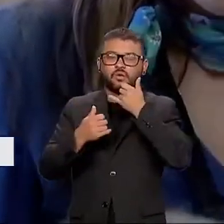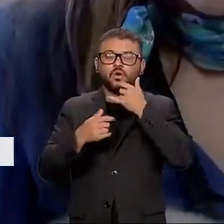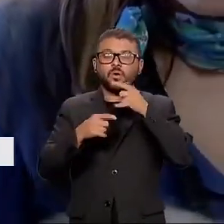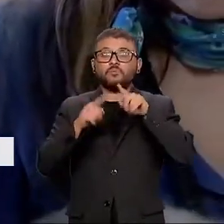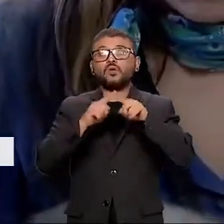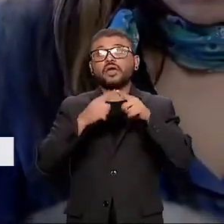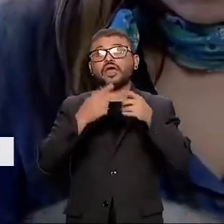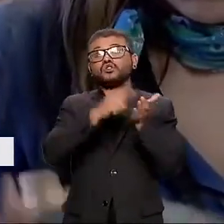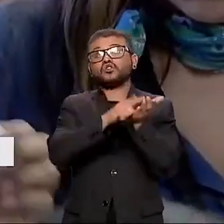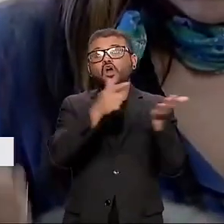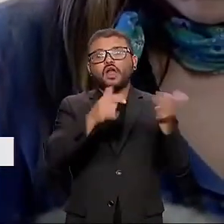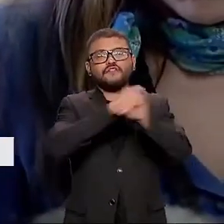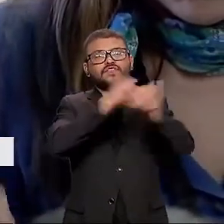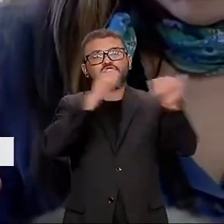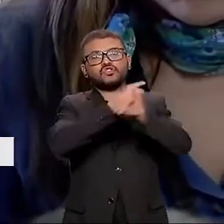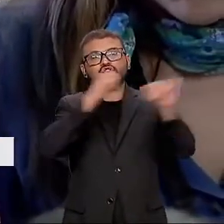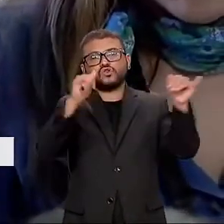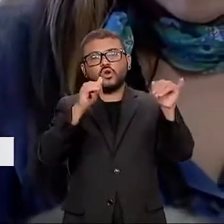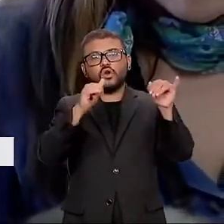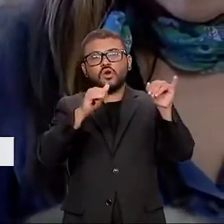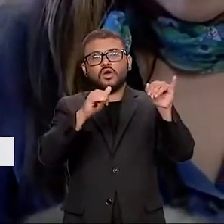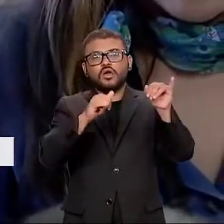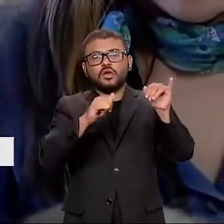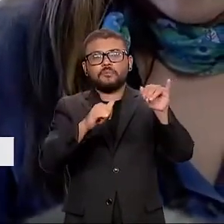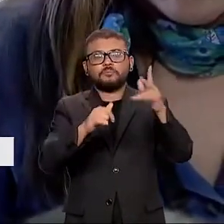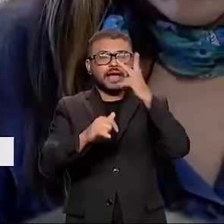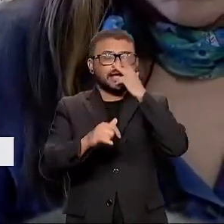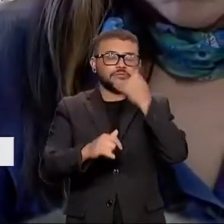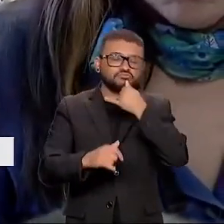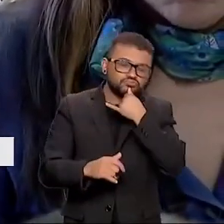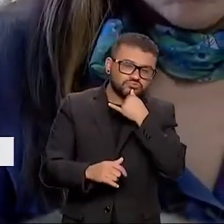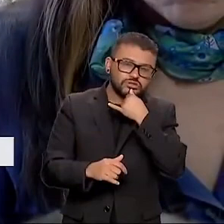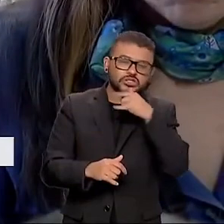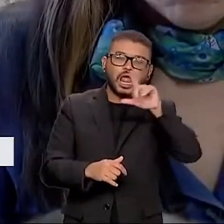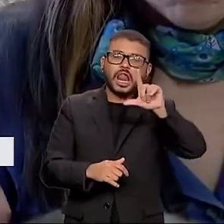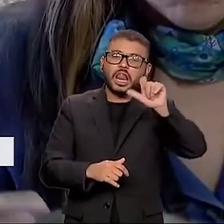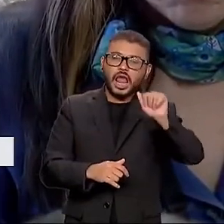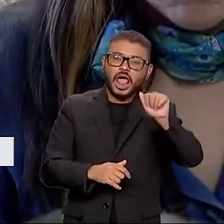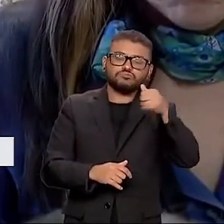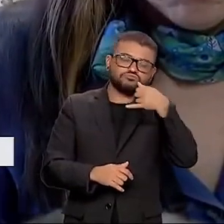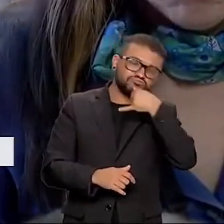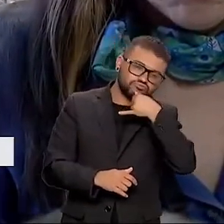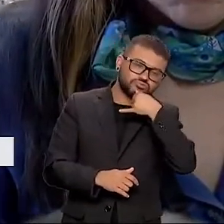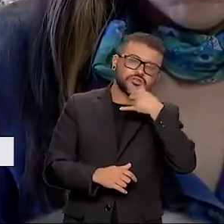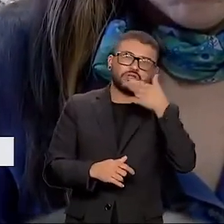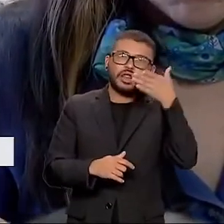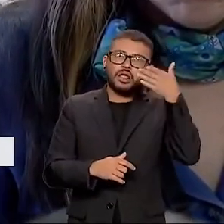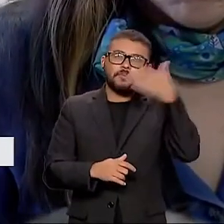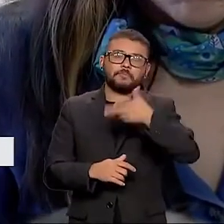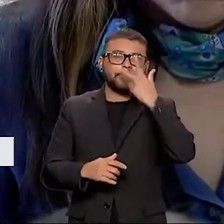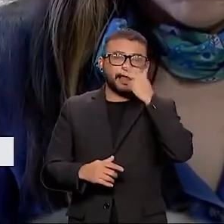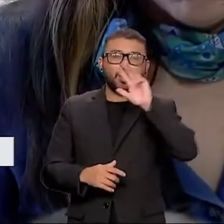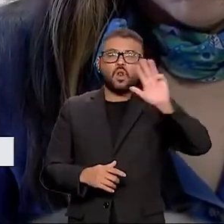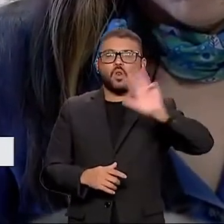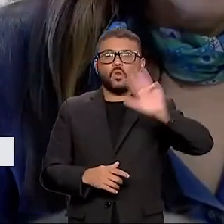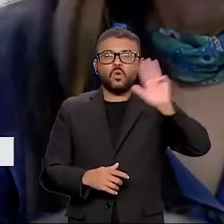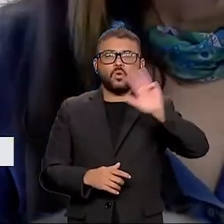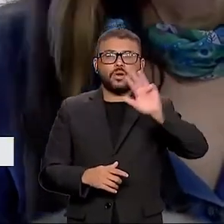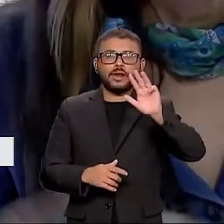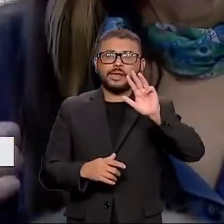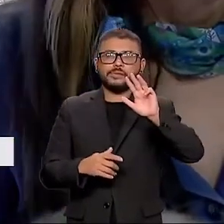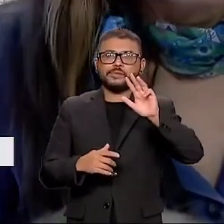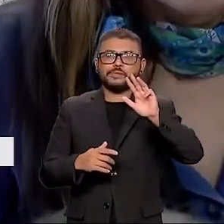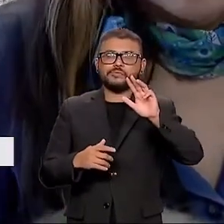fez uma reportagem de capa com o título La Decepção. A principal crítica que eles fazem é sobre a sua postura em relação à guerra